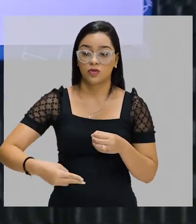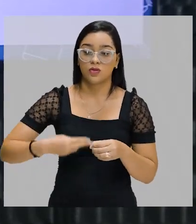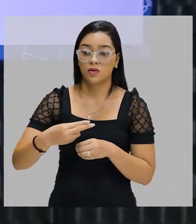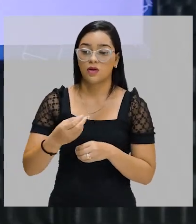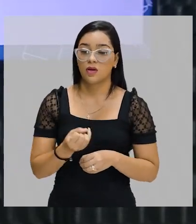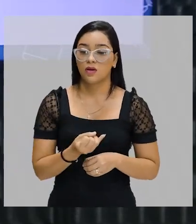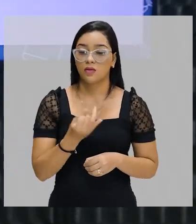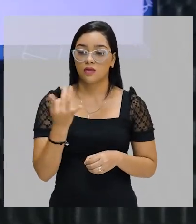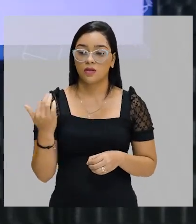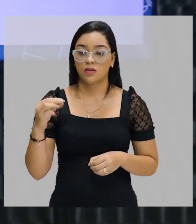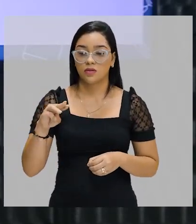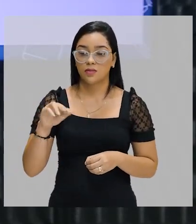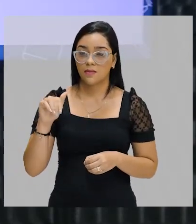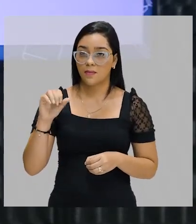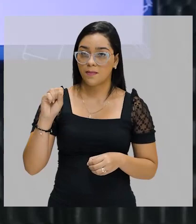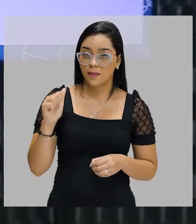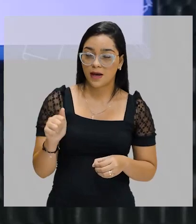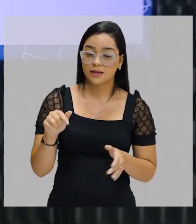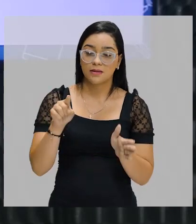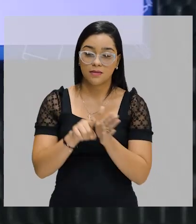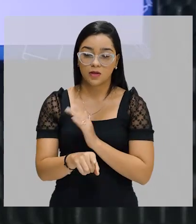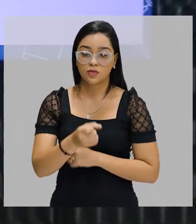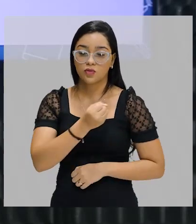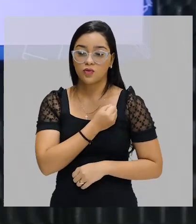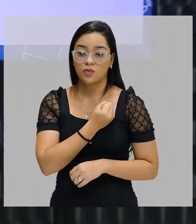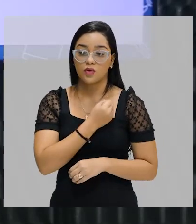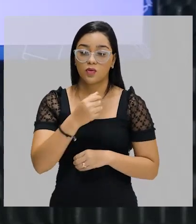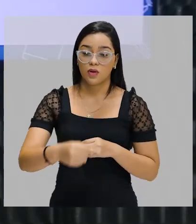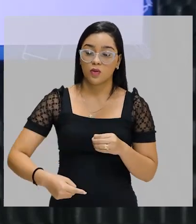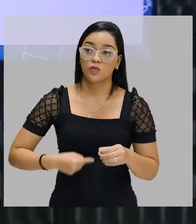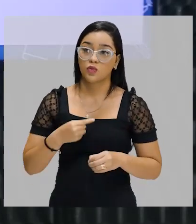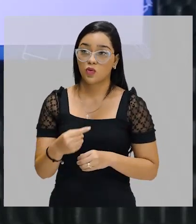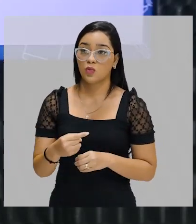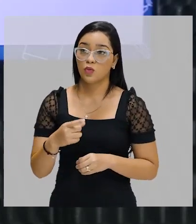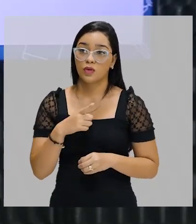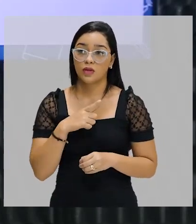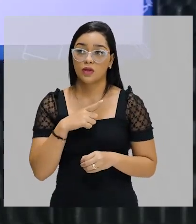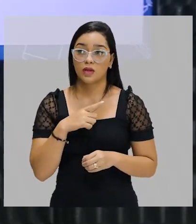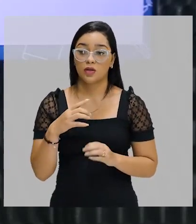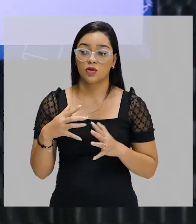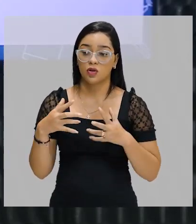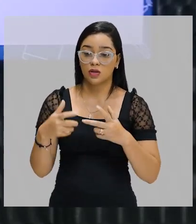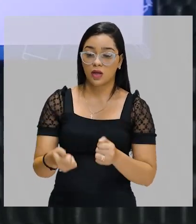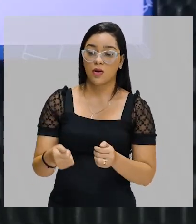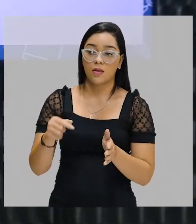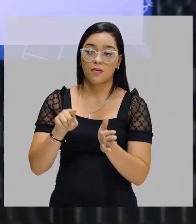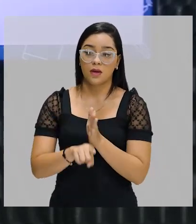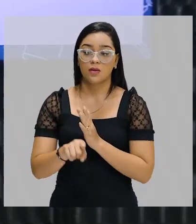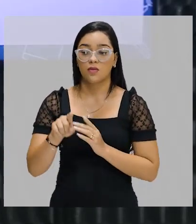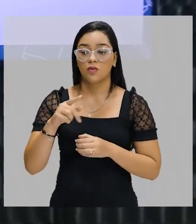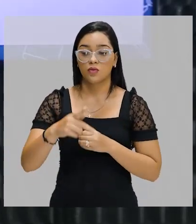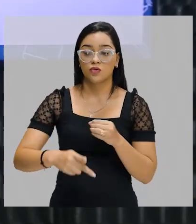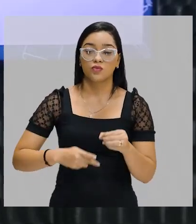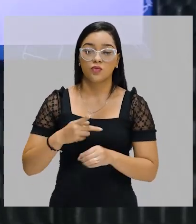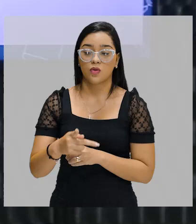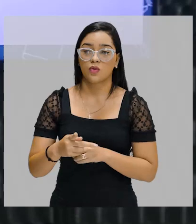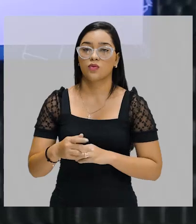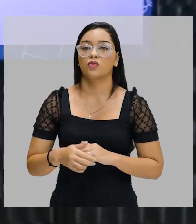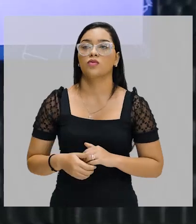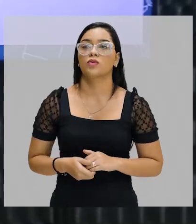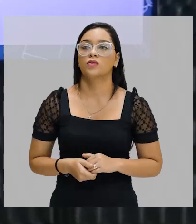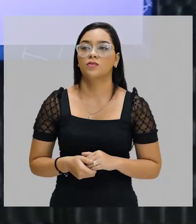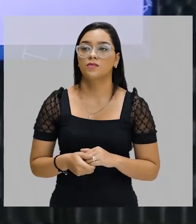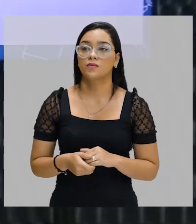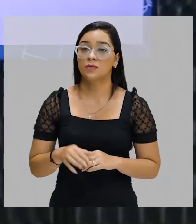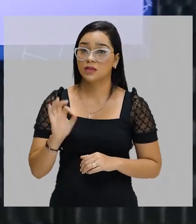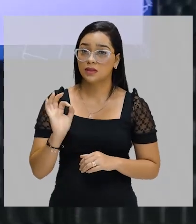quantidade de massa menos o número atômico. Certo? É a massa total menos os prótons. Aí vai ficar só os nêutrons.